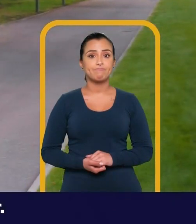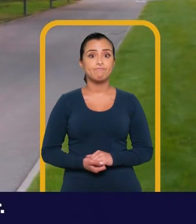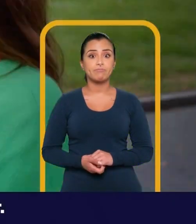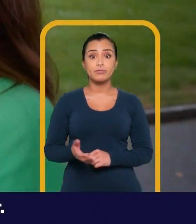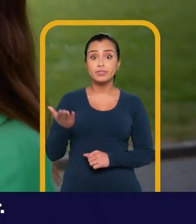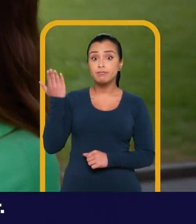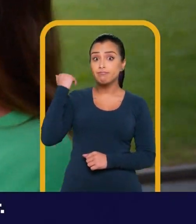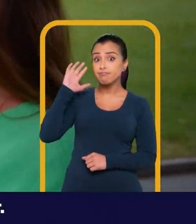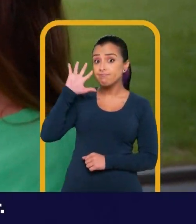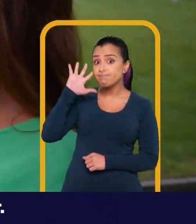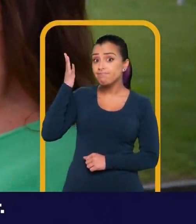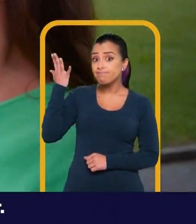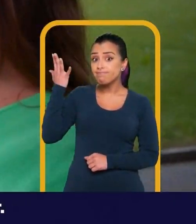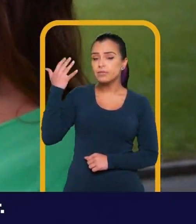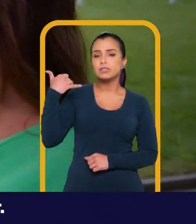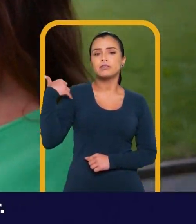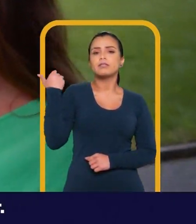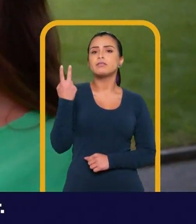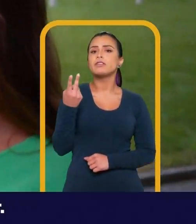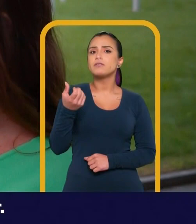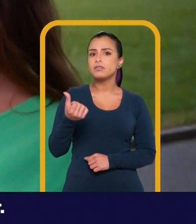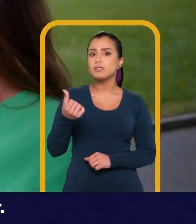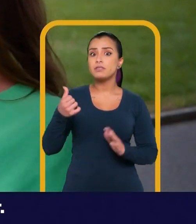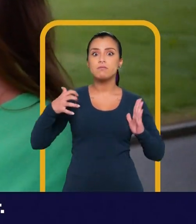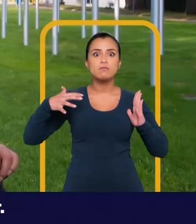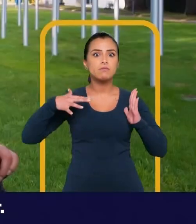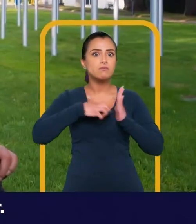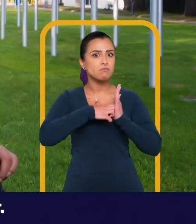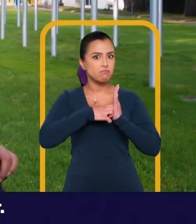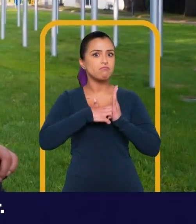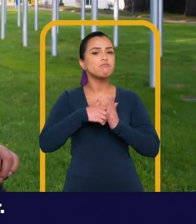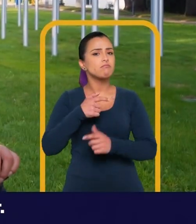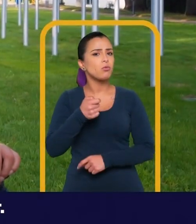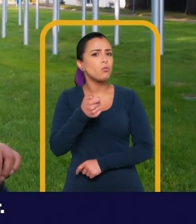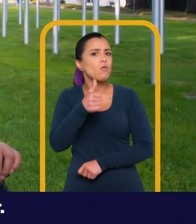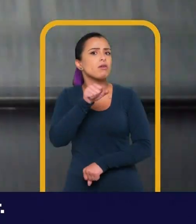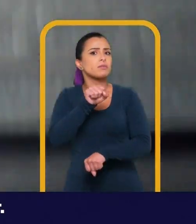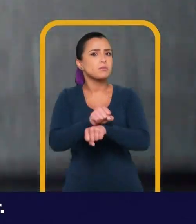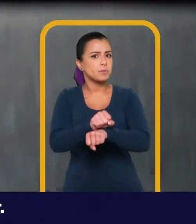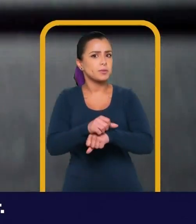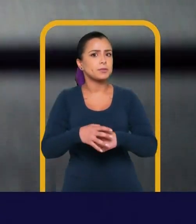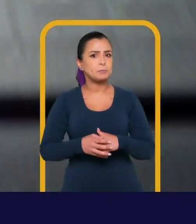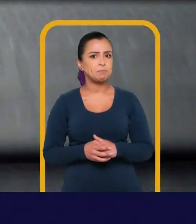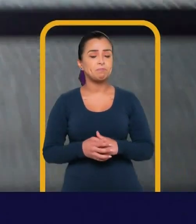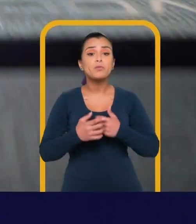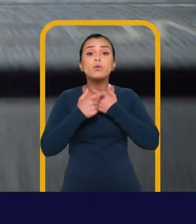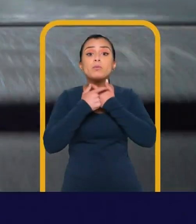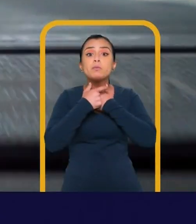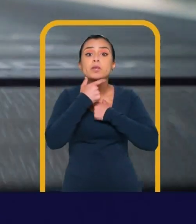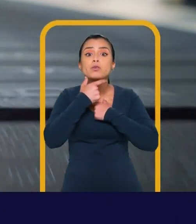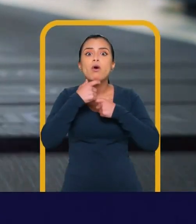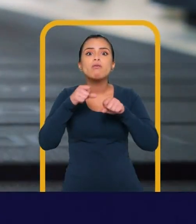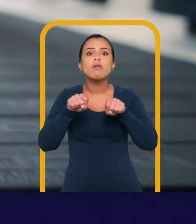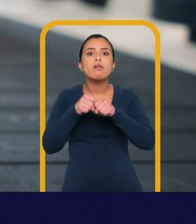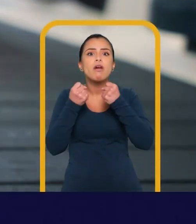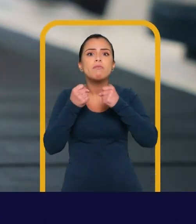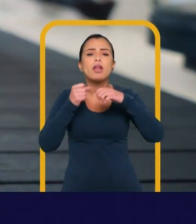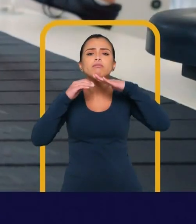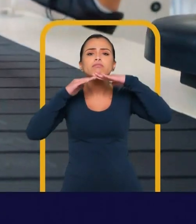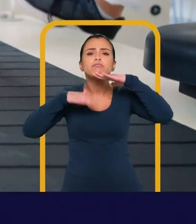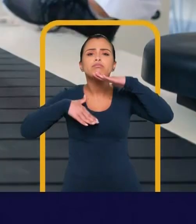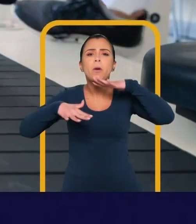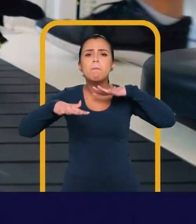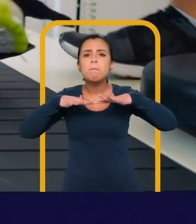Um acidente, aos 26 anos, tentou me parar. Quebrei o pescoço,